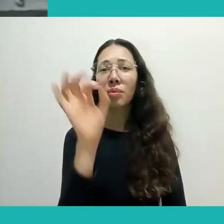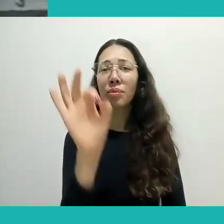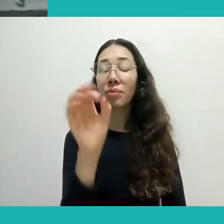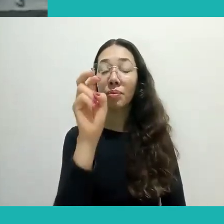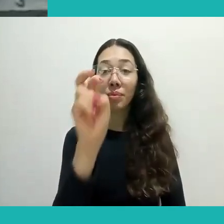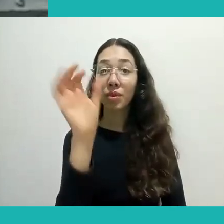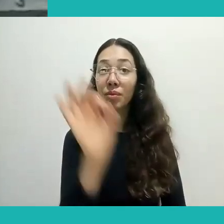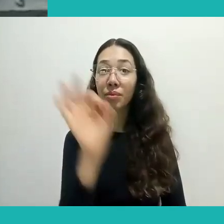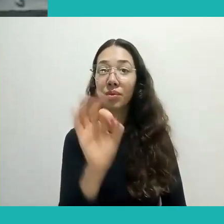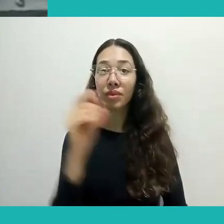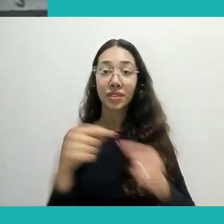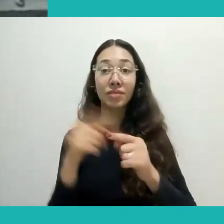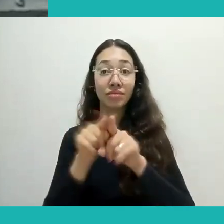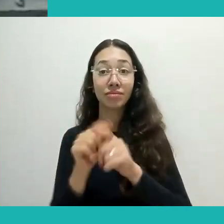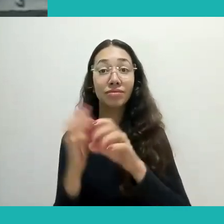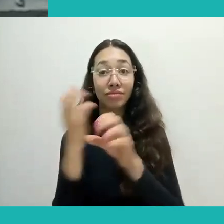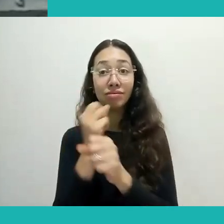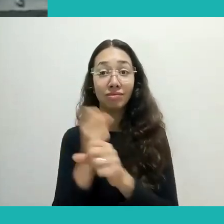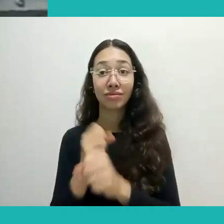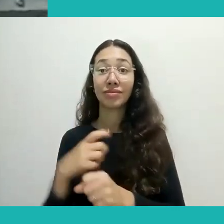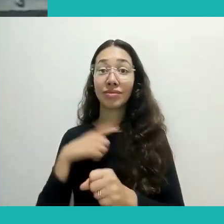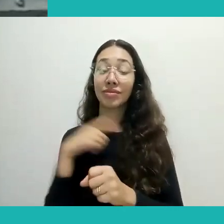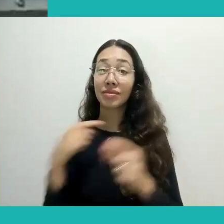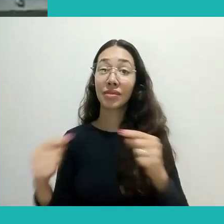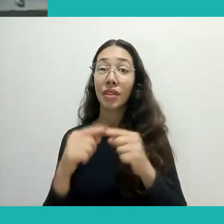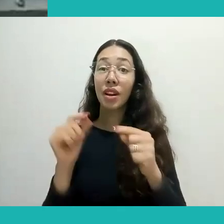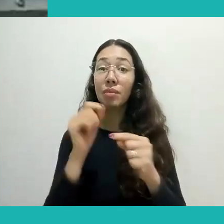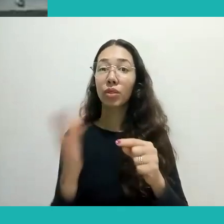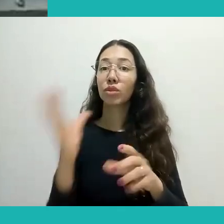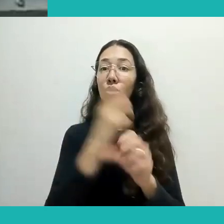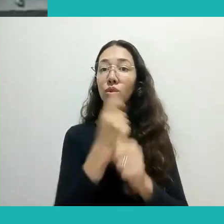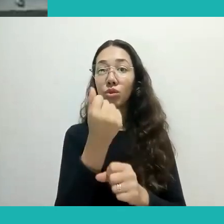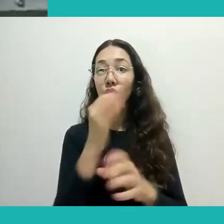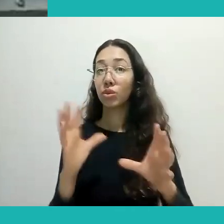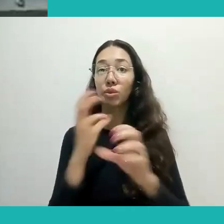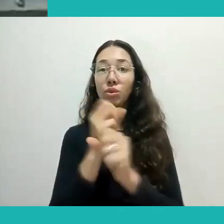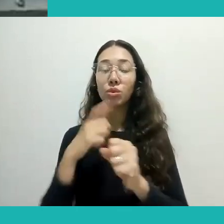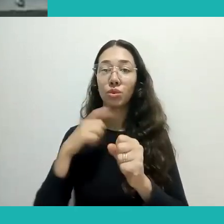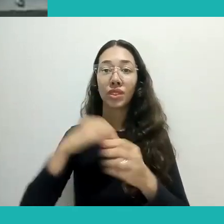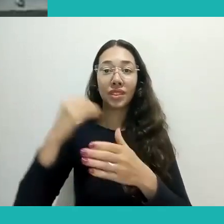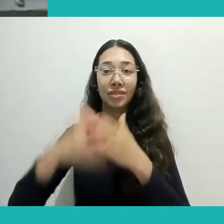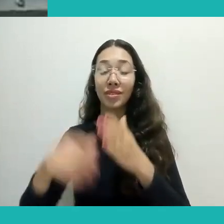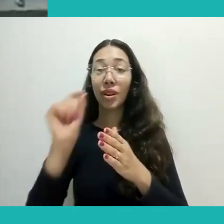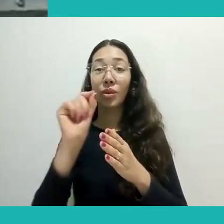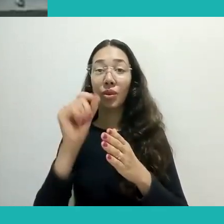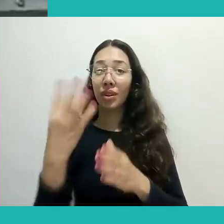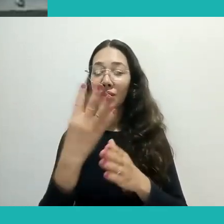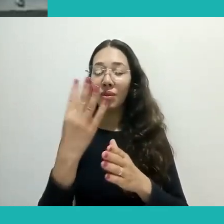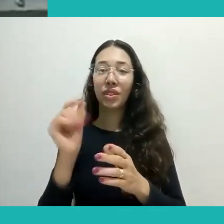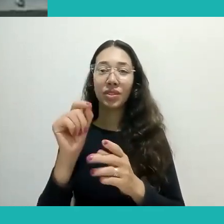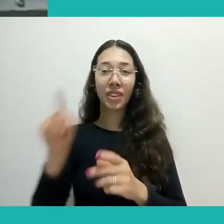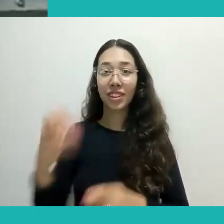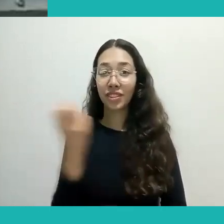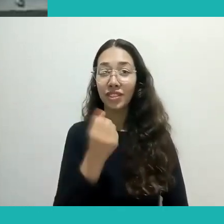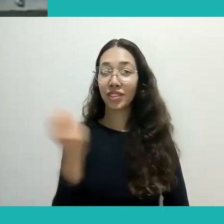incidir também sobre base de cálculo composta pelo valor integral da cota-parte percebida a título de pensão